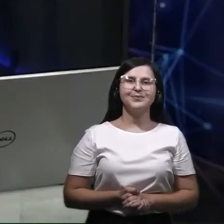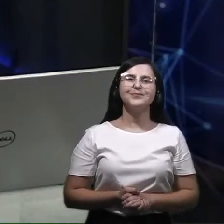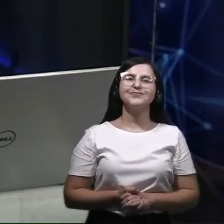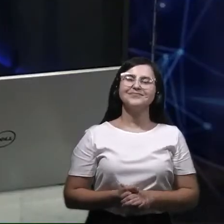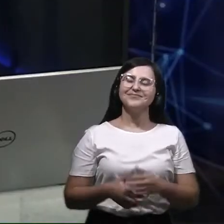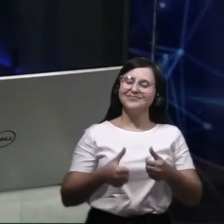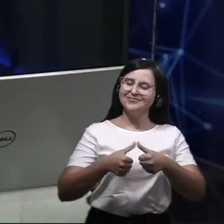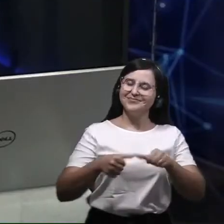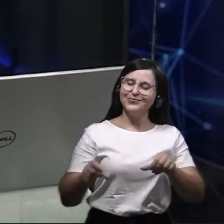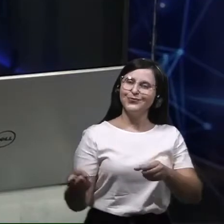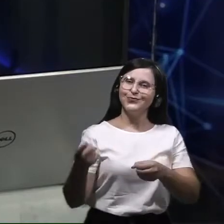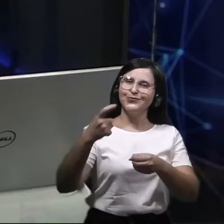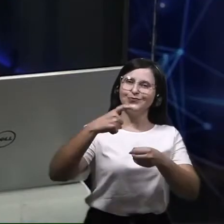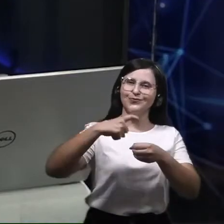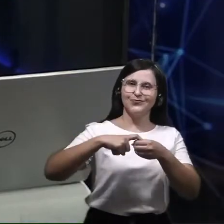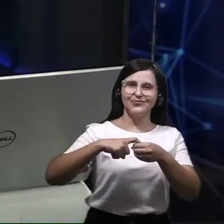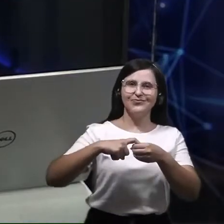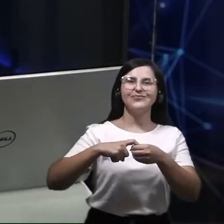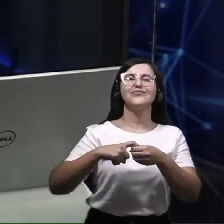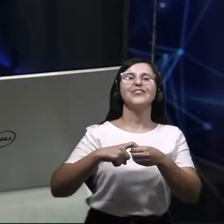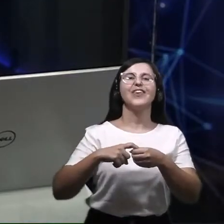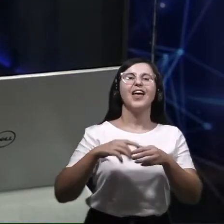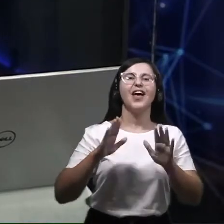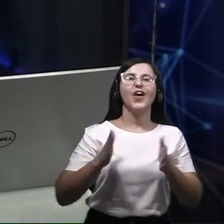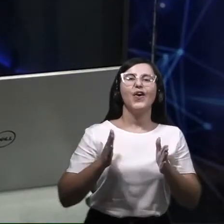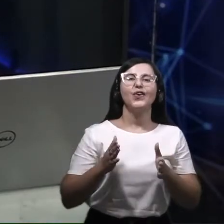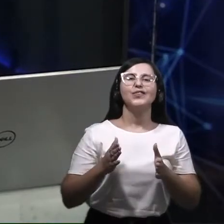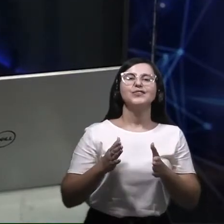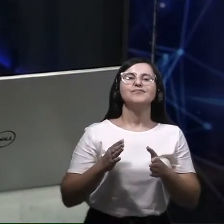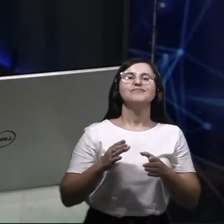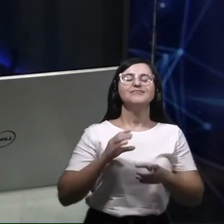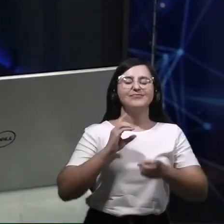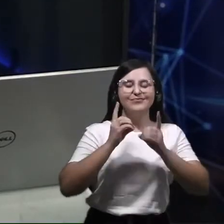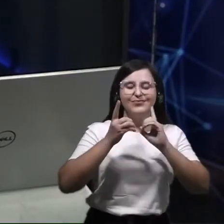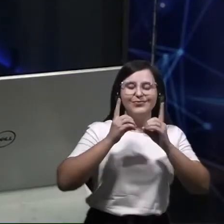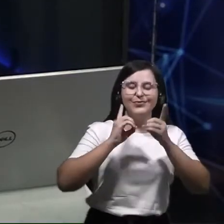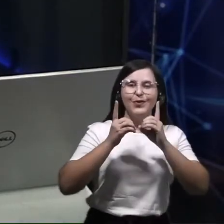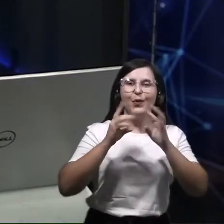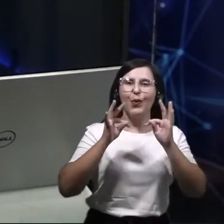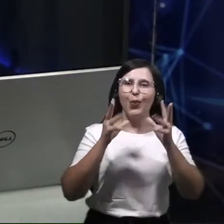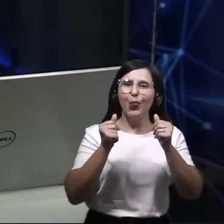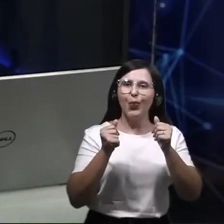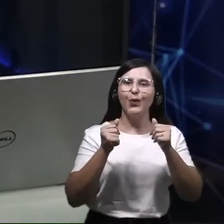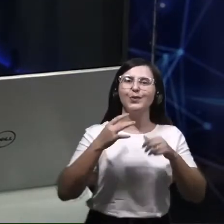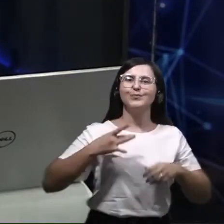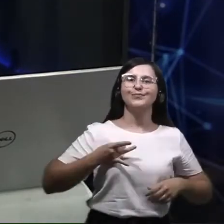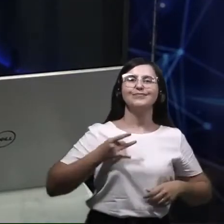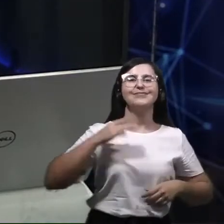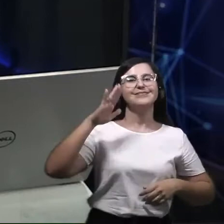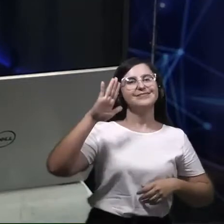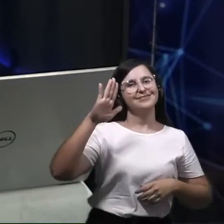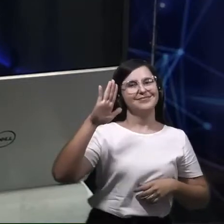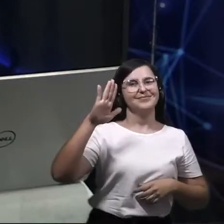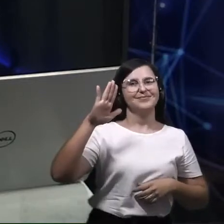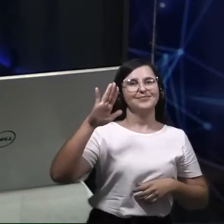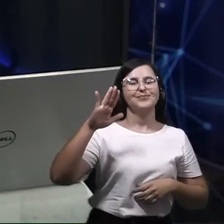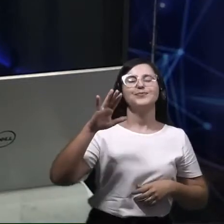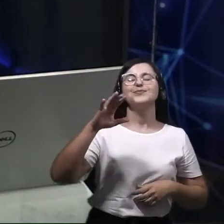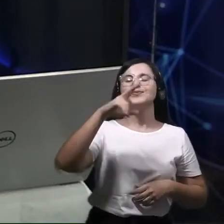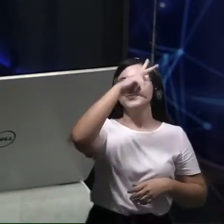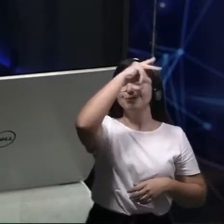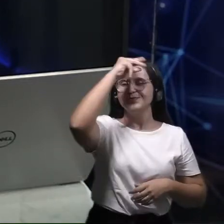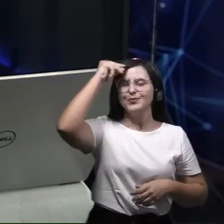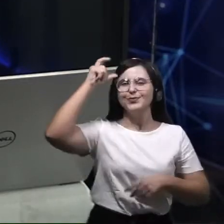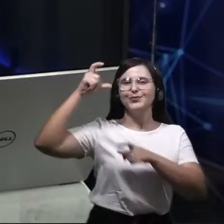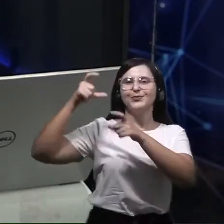Estamos de volta, esse é o debate com os candidatos a prefeito de Brejo da Madre de Deus e nós estamos ao vivo aqui direto do Santa Cruz Online. Lembrando que